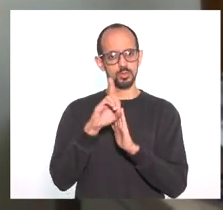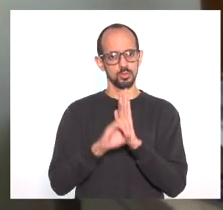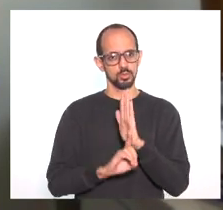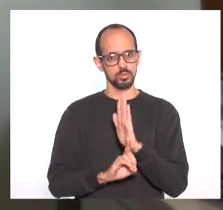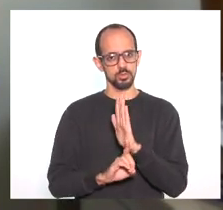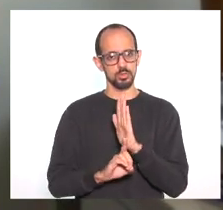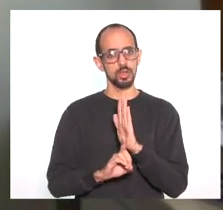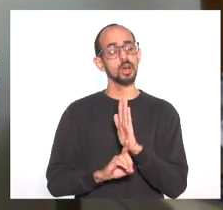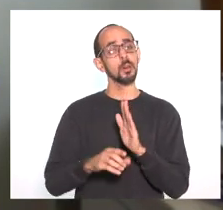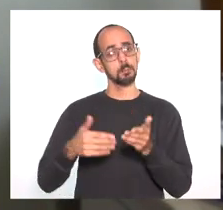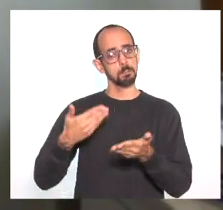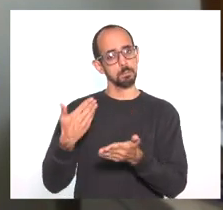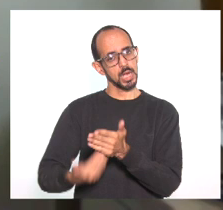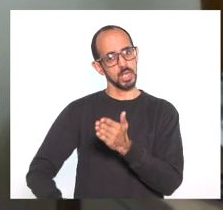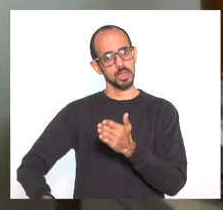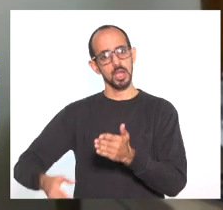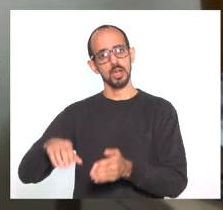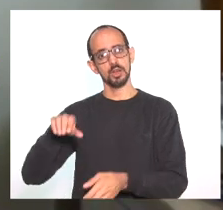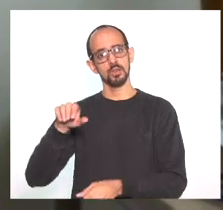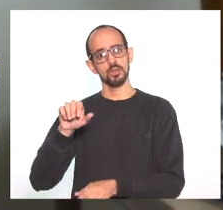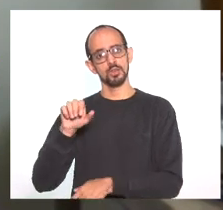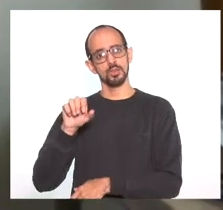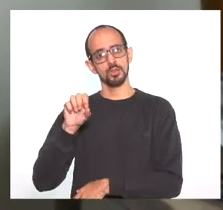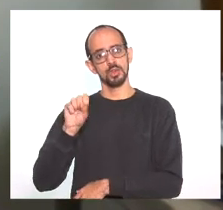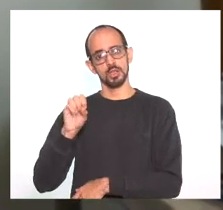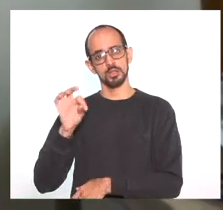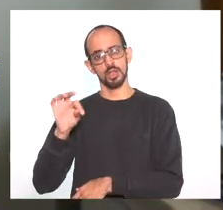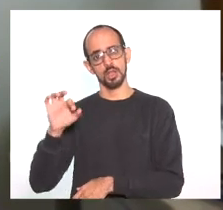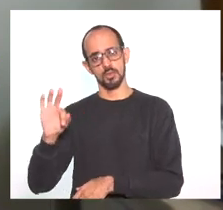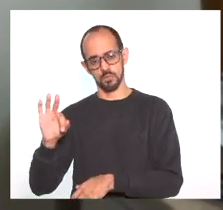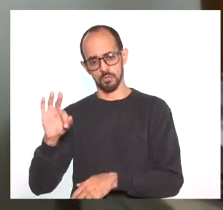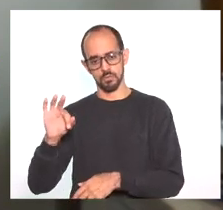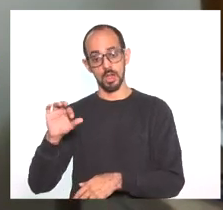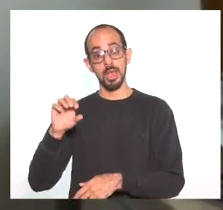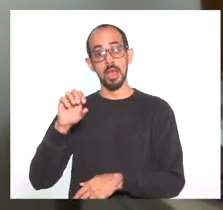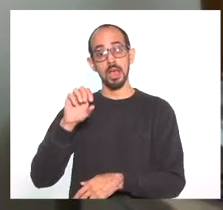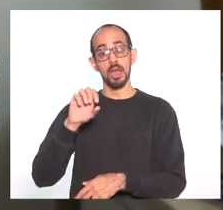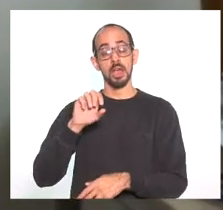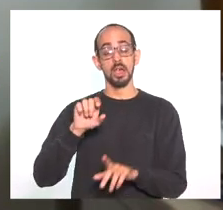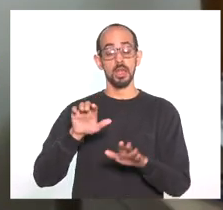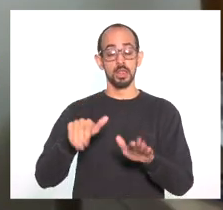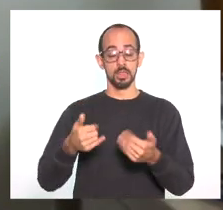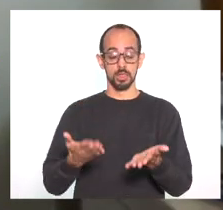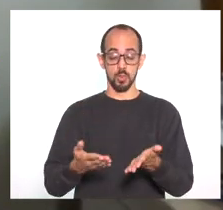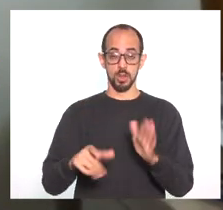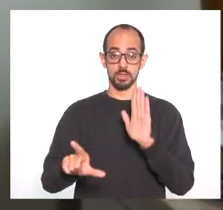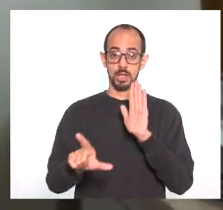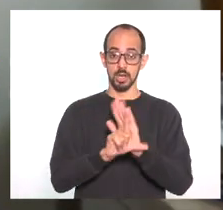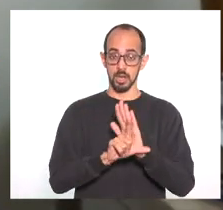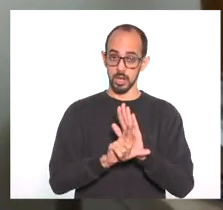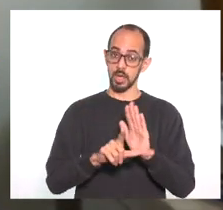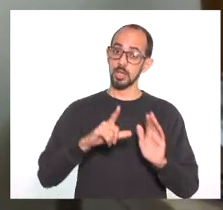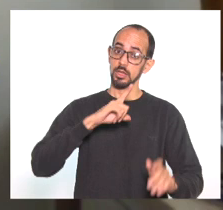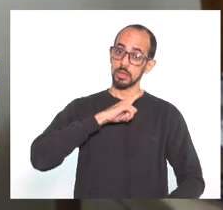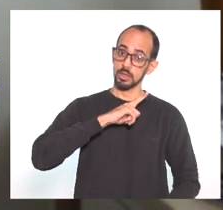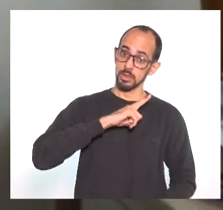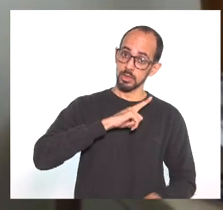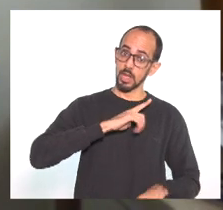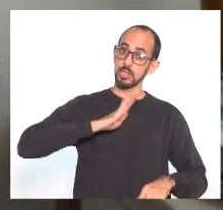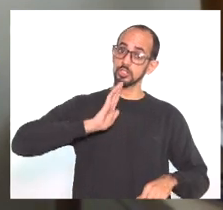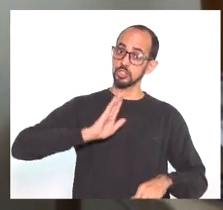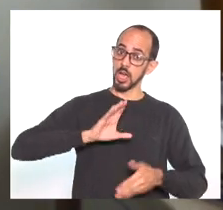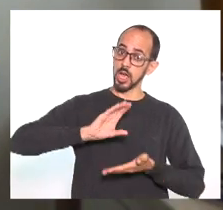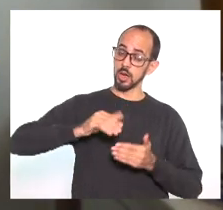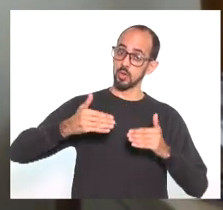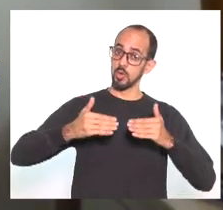no Supremo. Então, essa lei tem, dada a constitucionalidade dela na íntegra, da hipótese